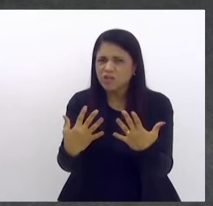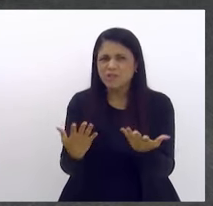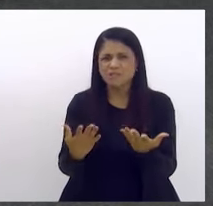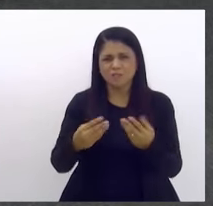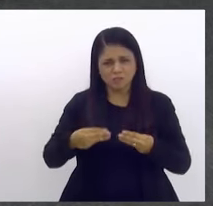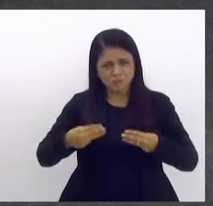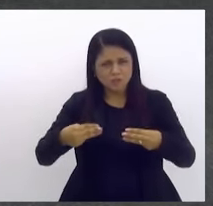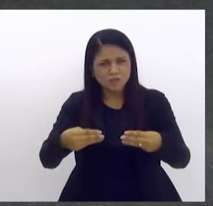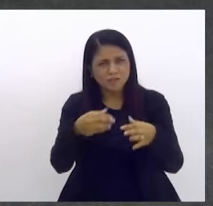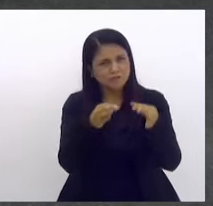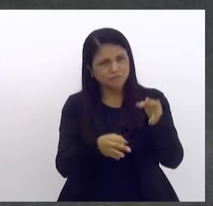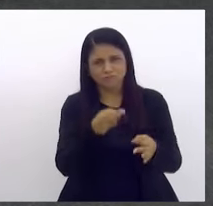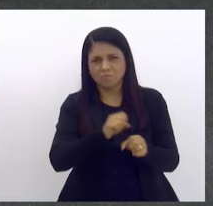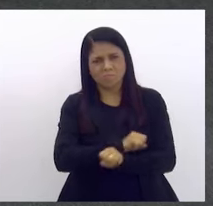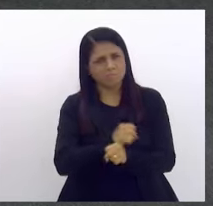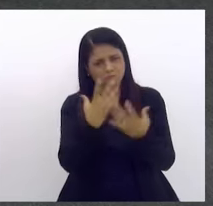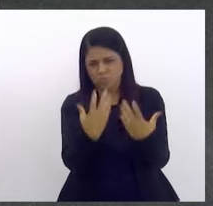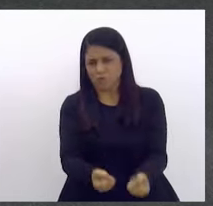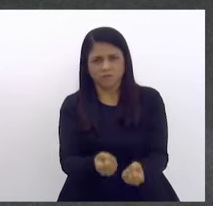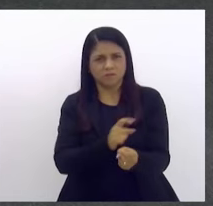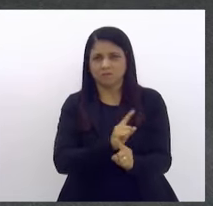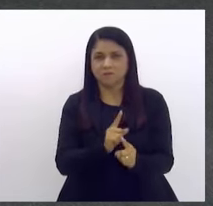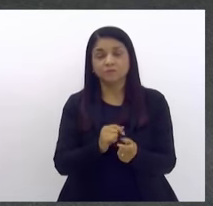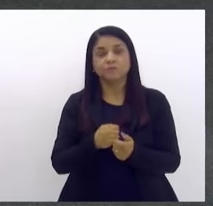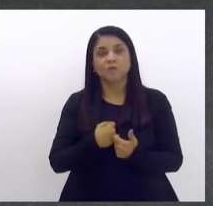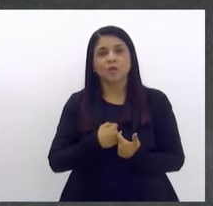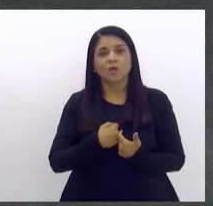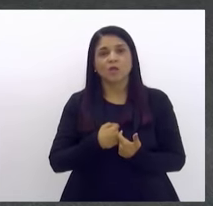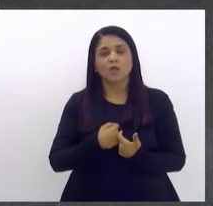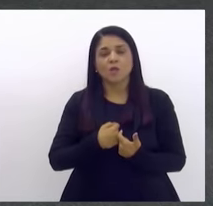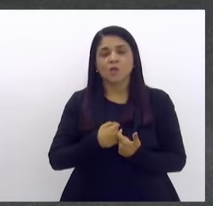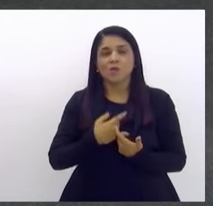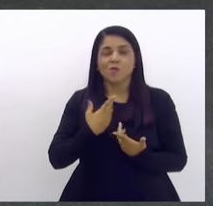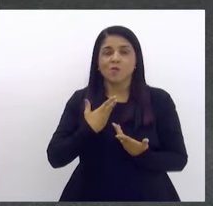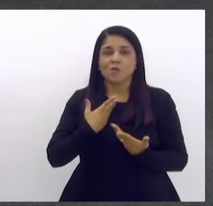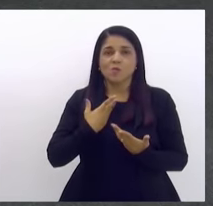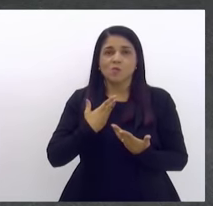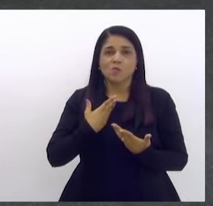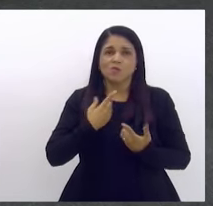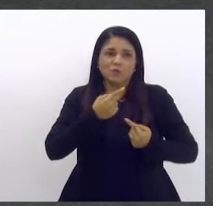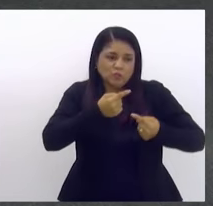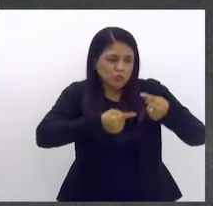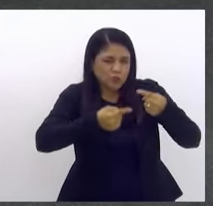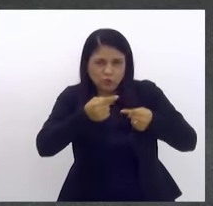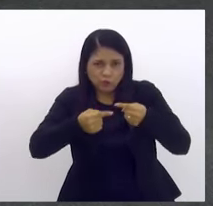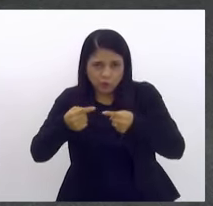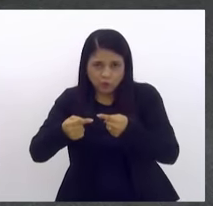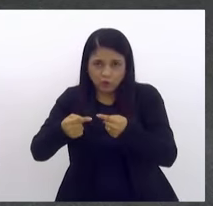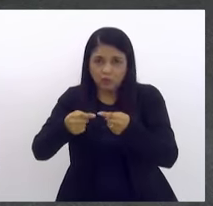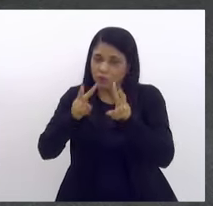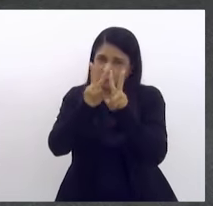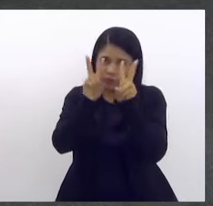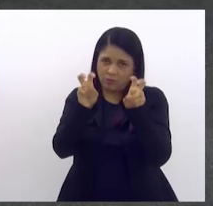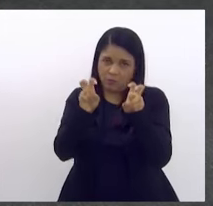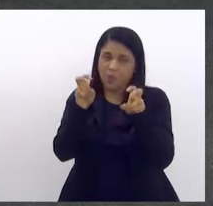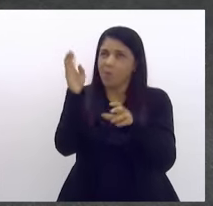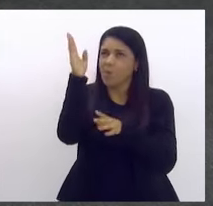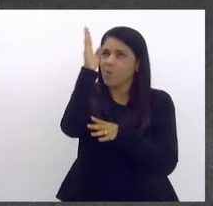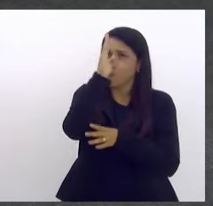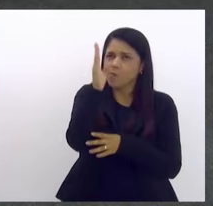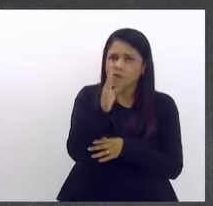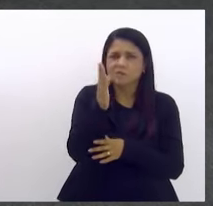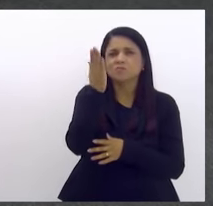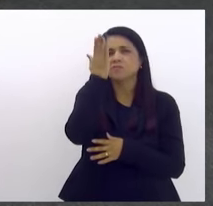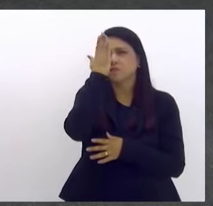Ministério da Justiça. Agora, eu não vou adentrar nas discussões propriamente ditas desse tema, porque o Brasil inteiro está falando